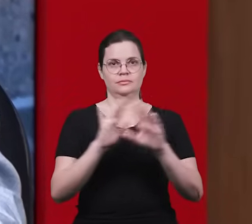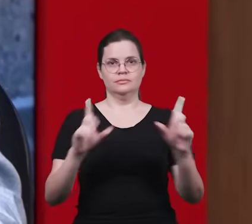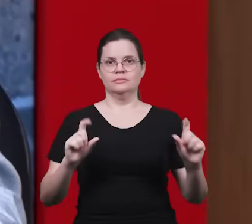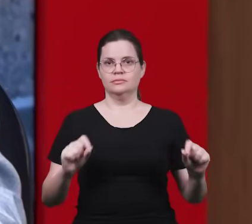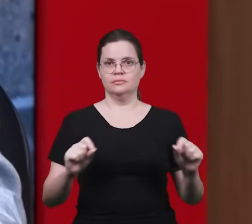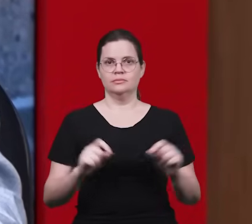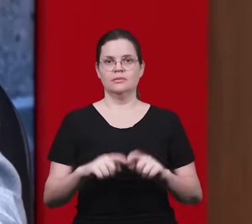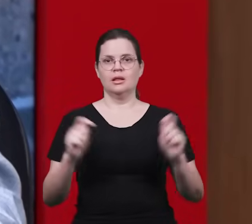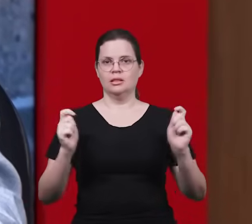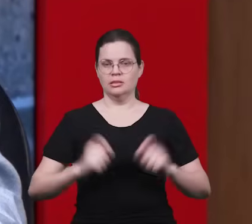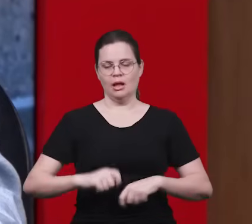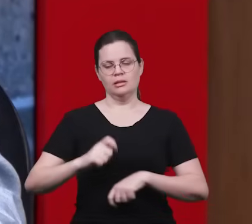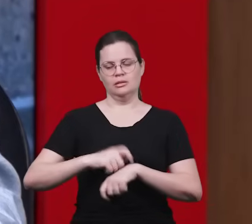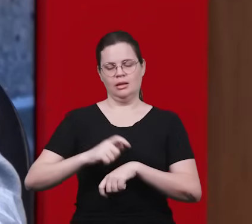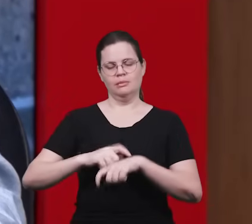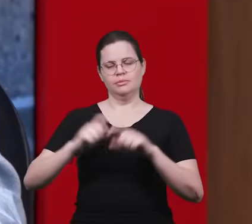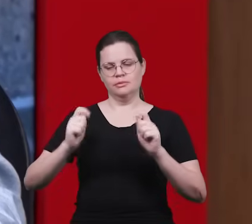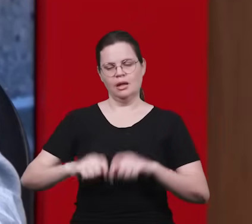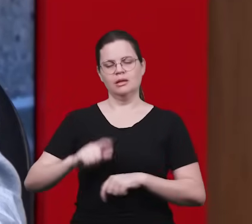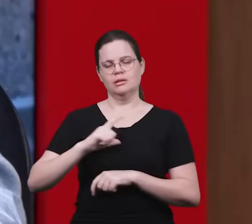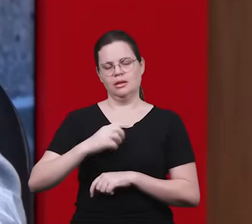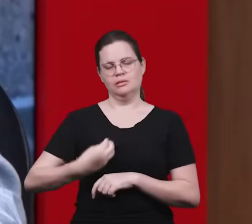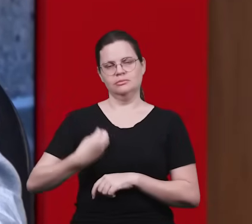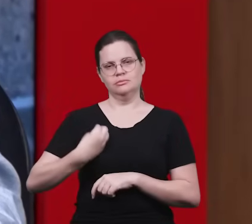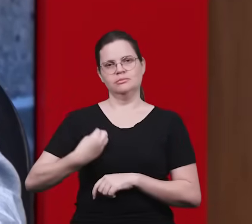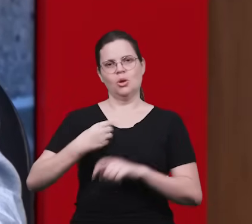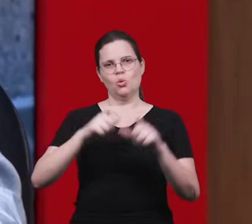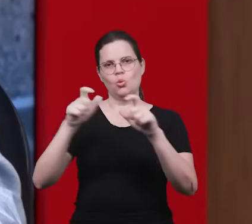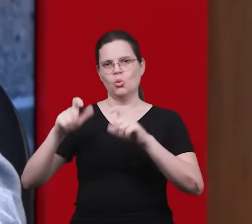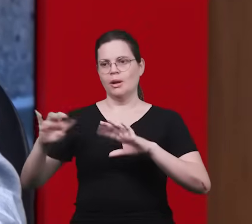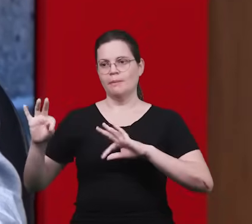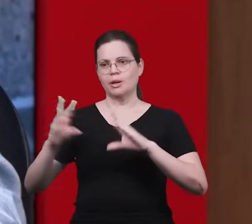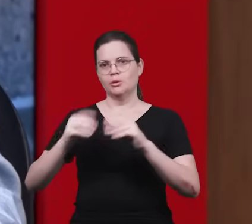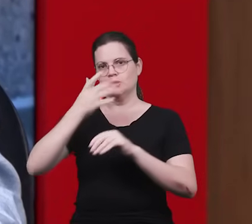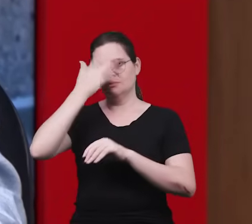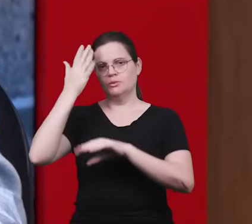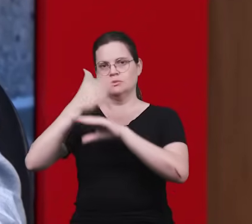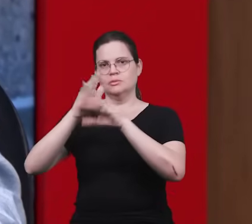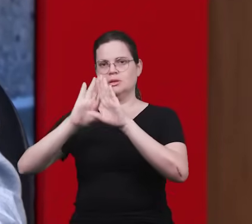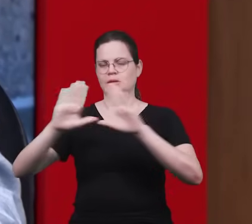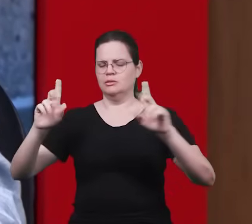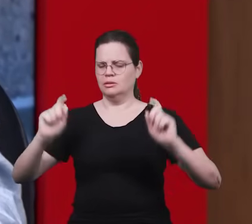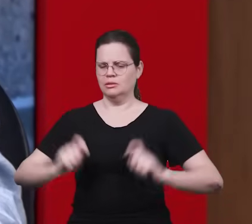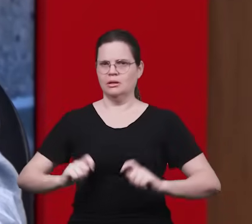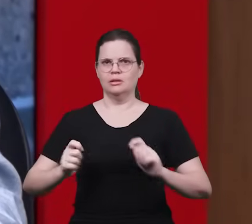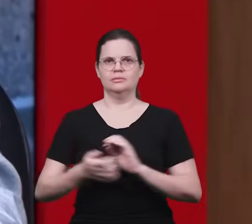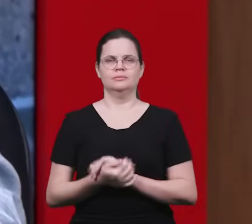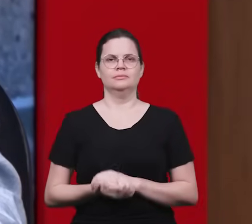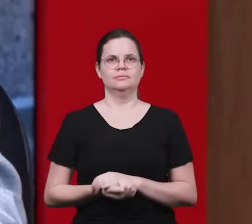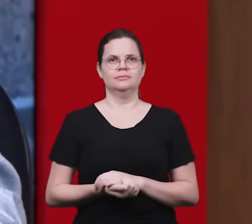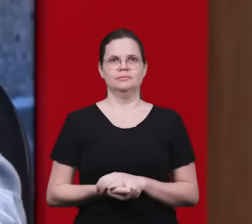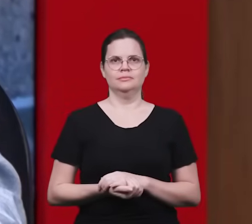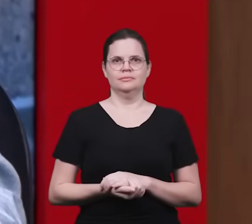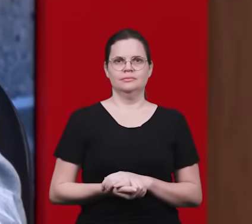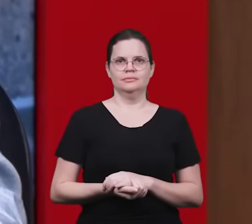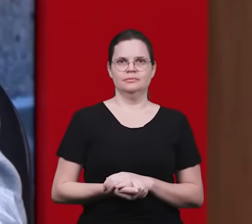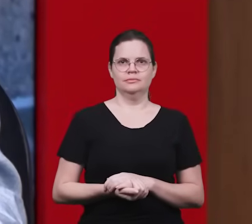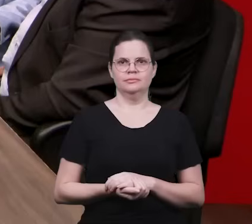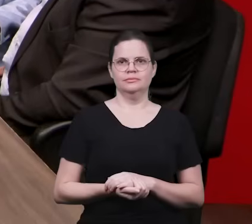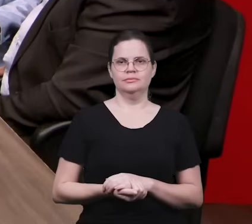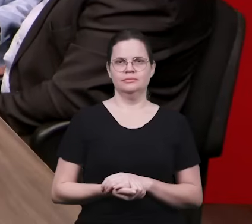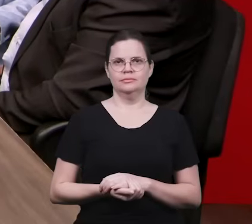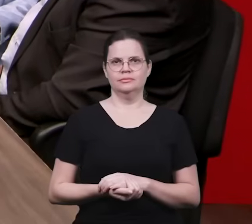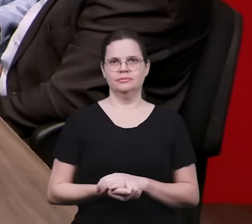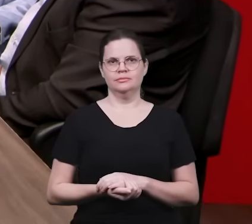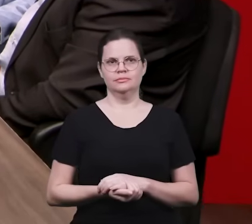né? Ainda há lugar. Glória a Deus. Há lugar Glória a para Deus. todos ainda nessa obra e na eternidade. Até